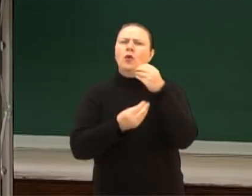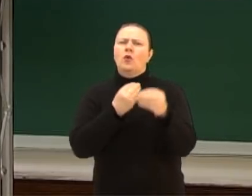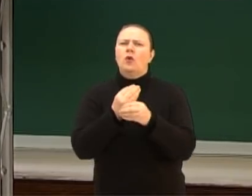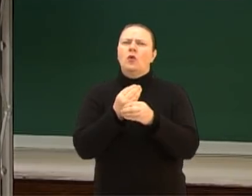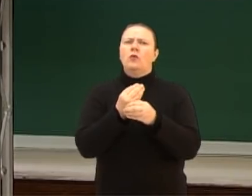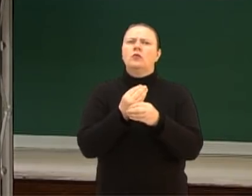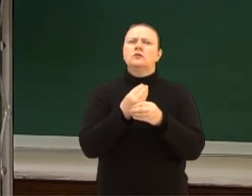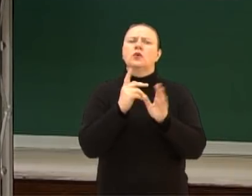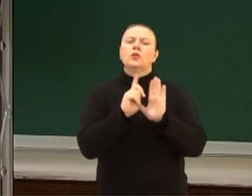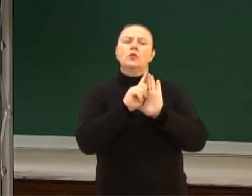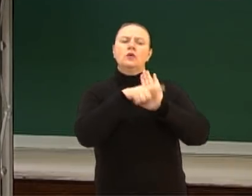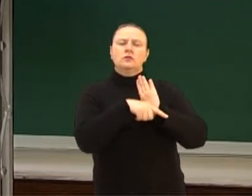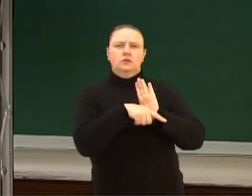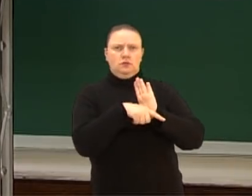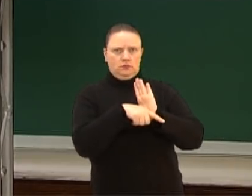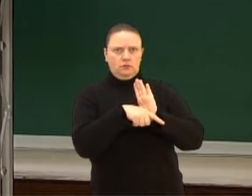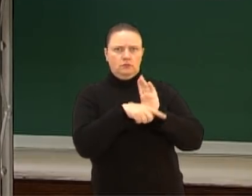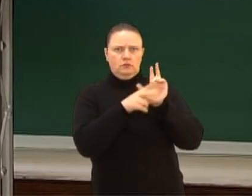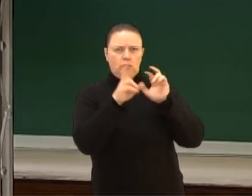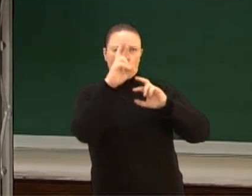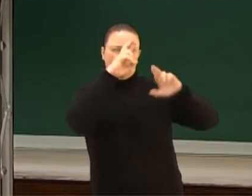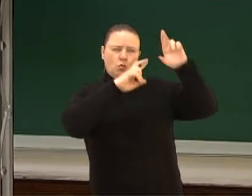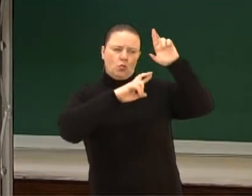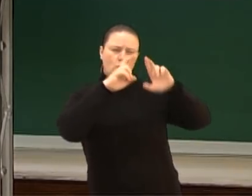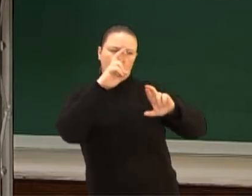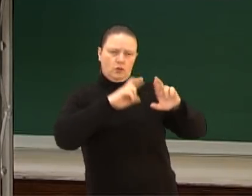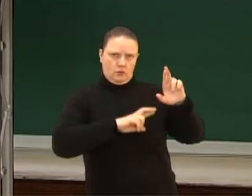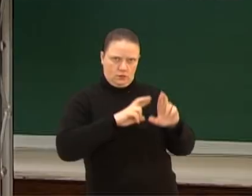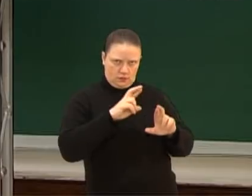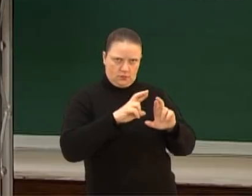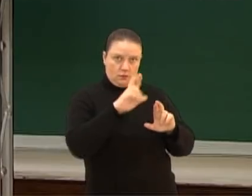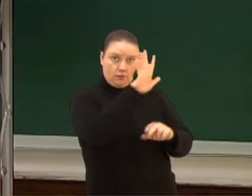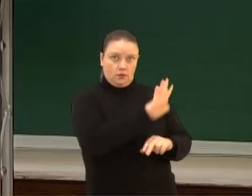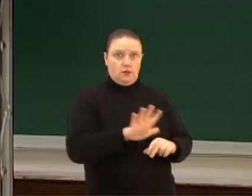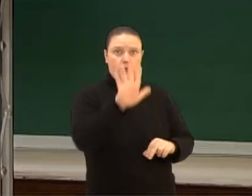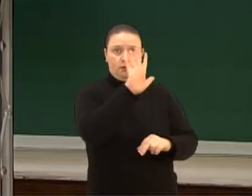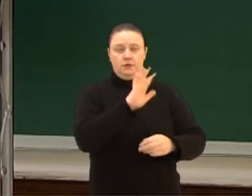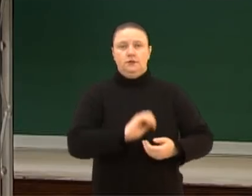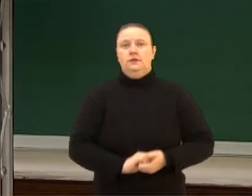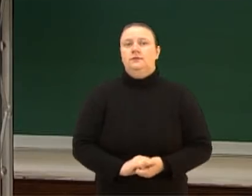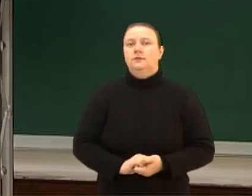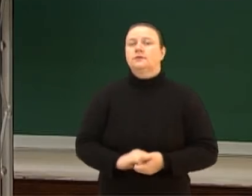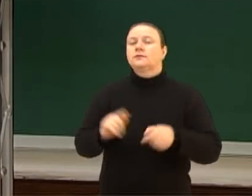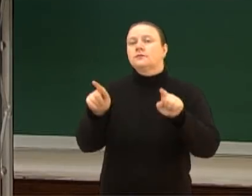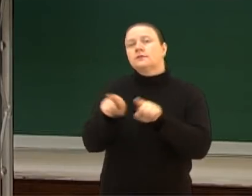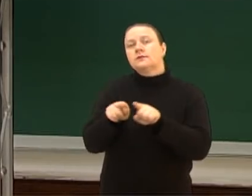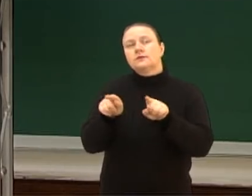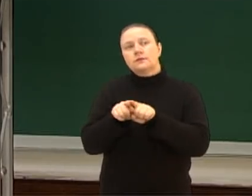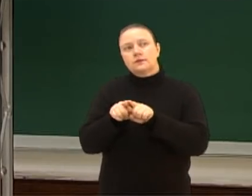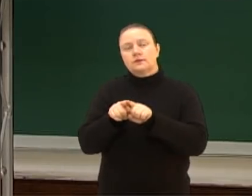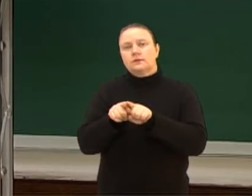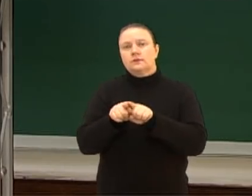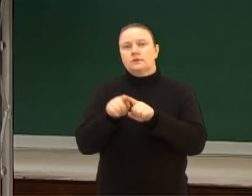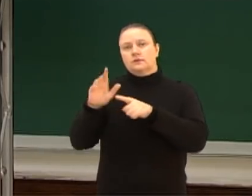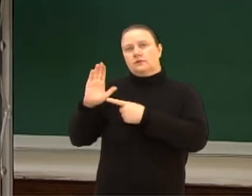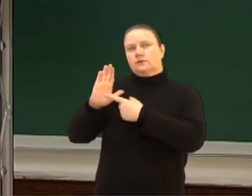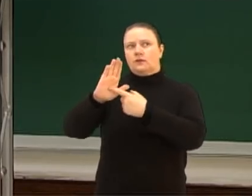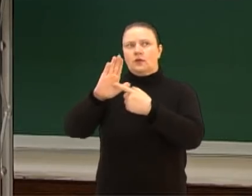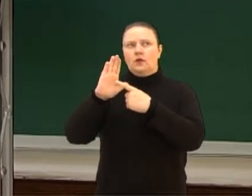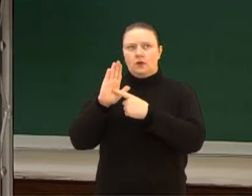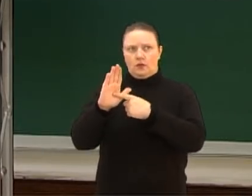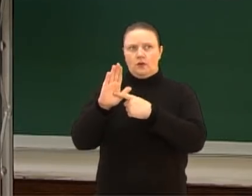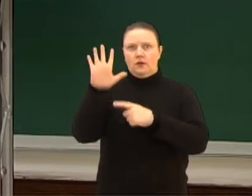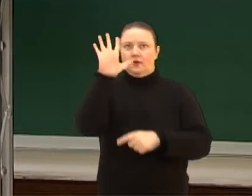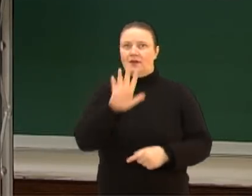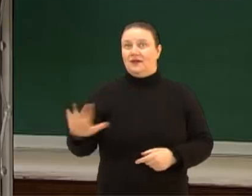elaboração deste gênero tela, tá bom? Então vamos observar aqui, eu trouxe uma tela